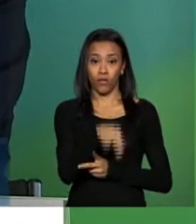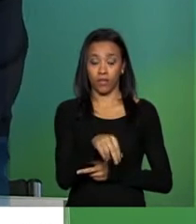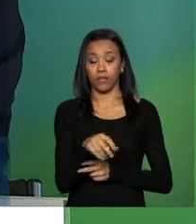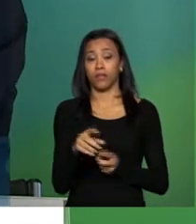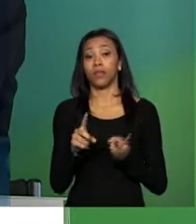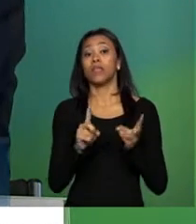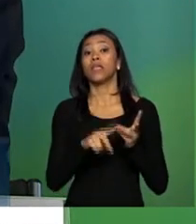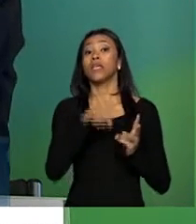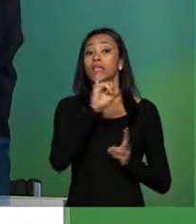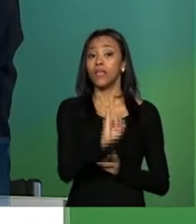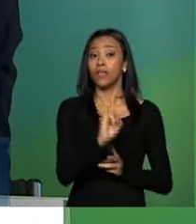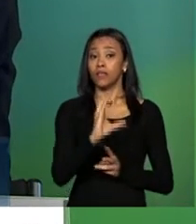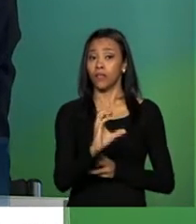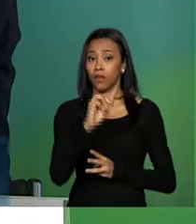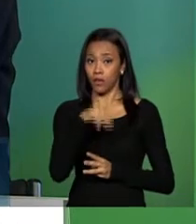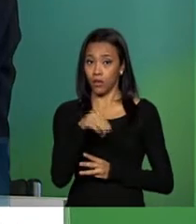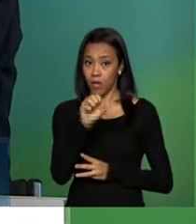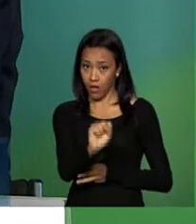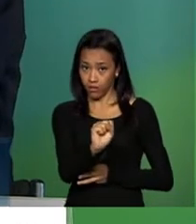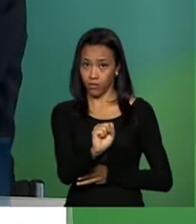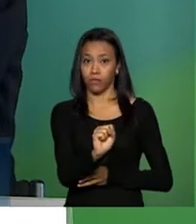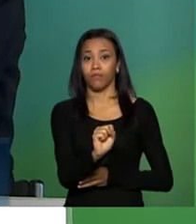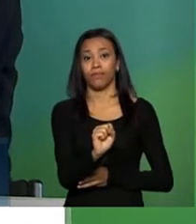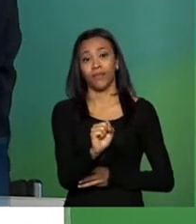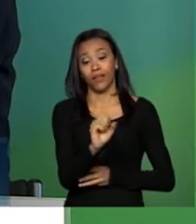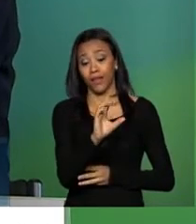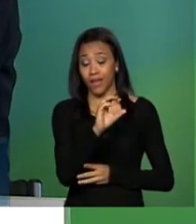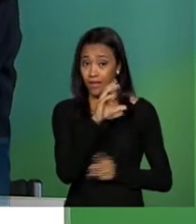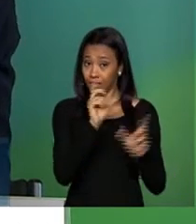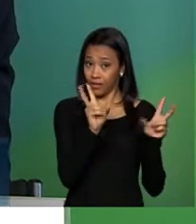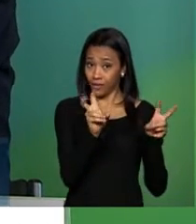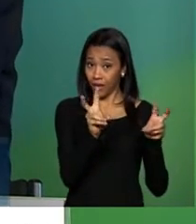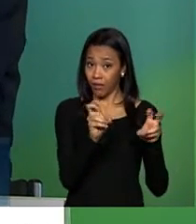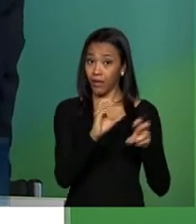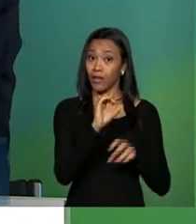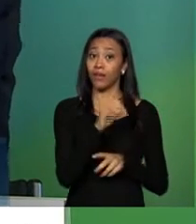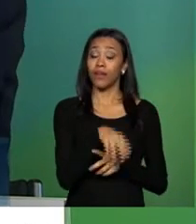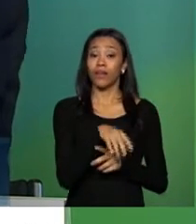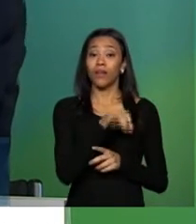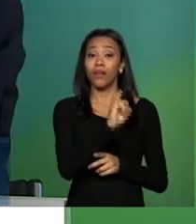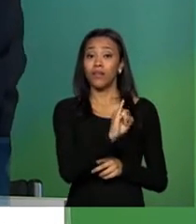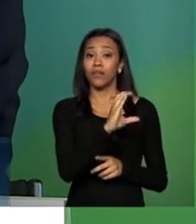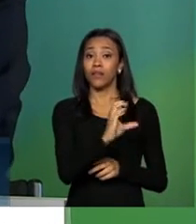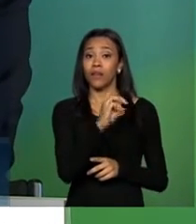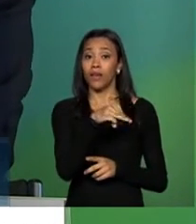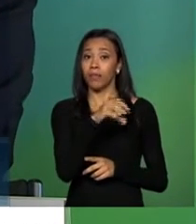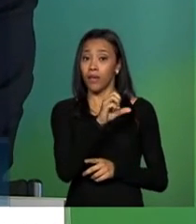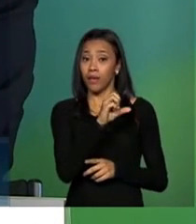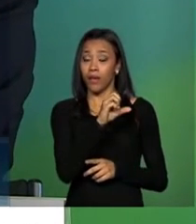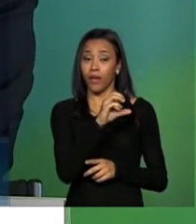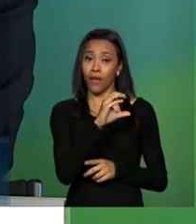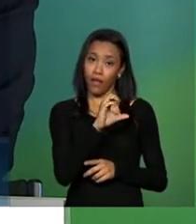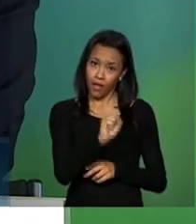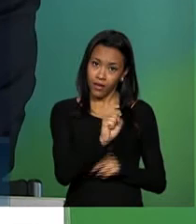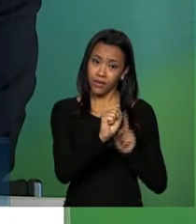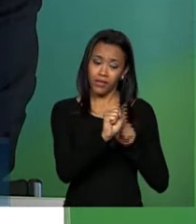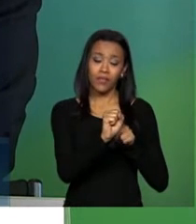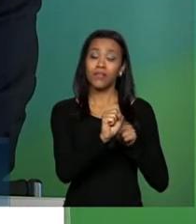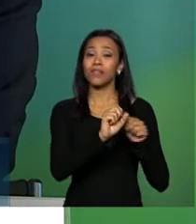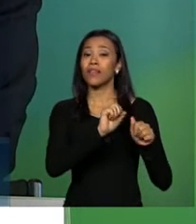ICMS nós não podemos, evidentemente, tratar, porque essa questão de respeito a mudanças que estão sendo discutidas aí no âmbito